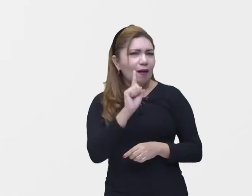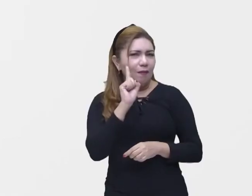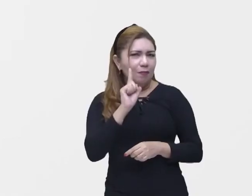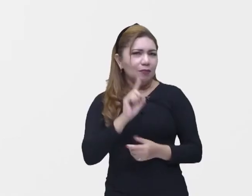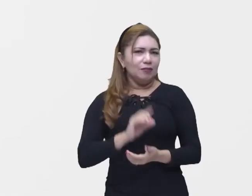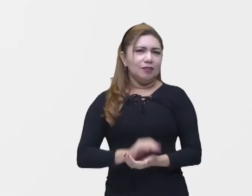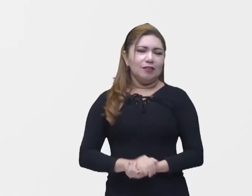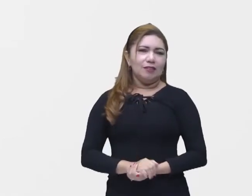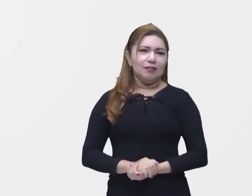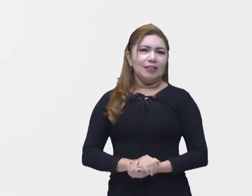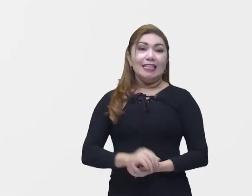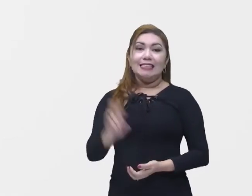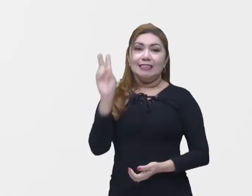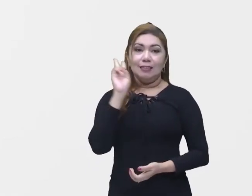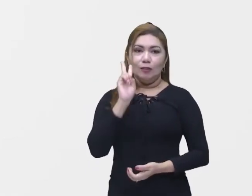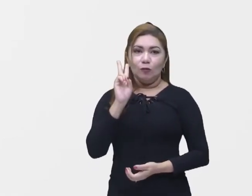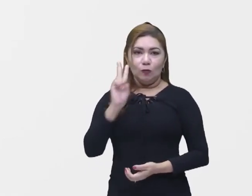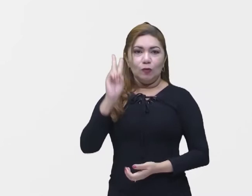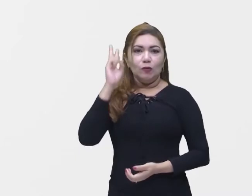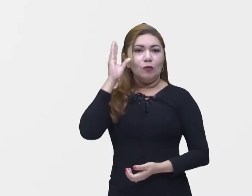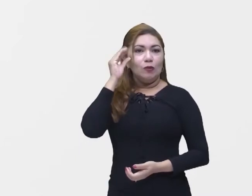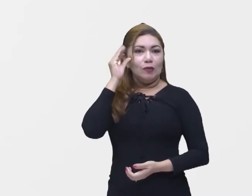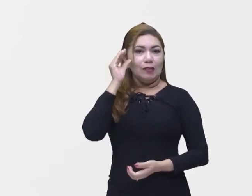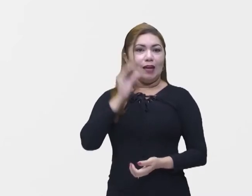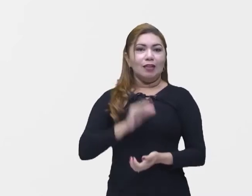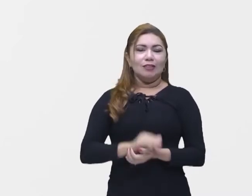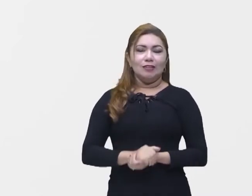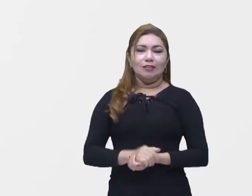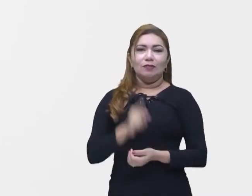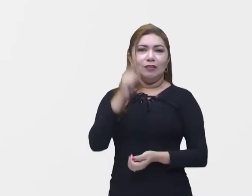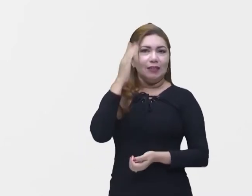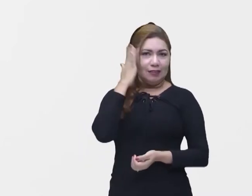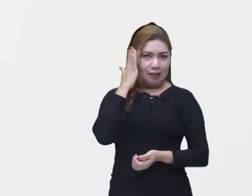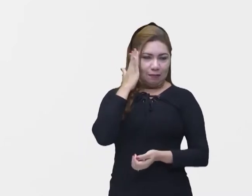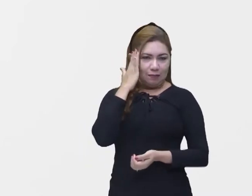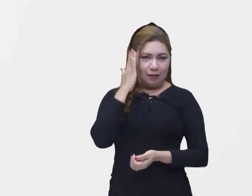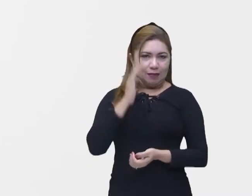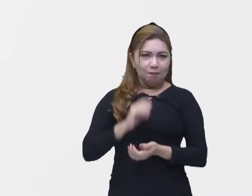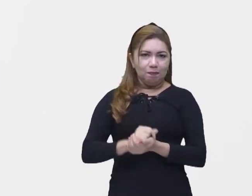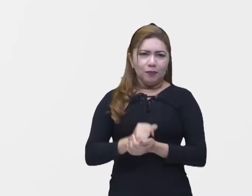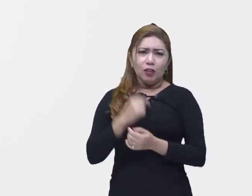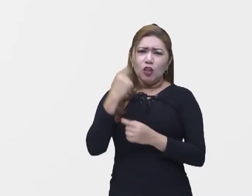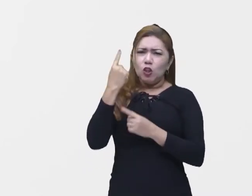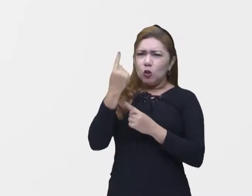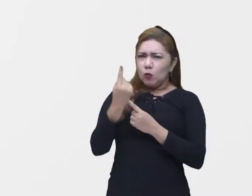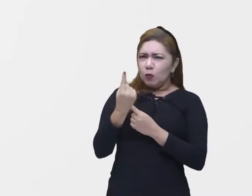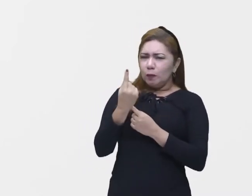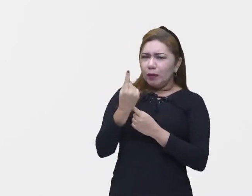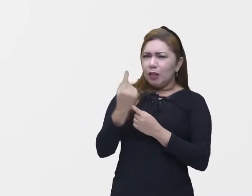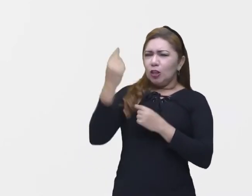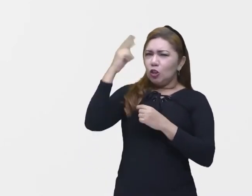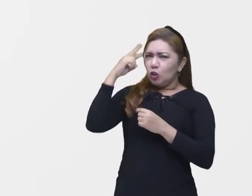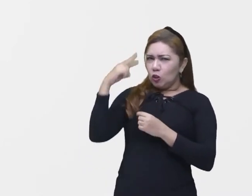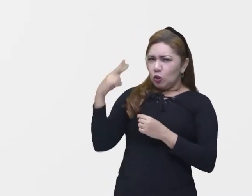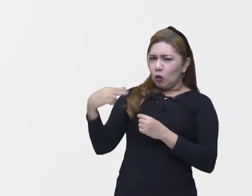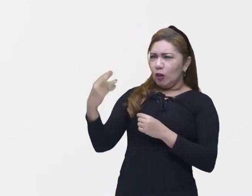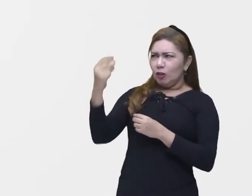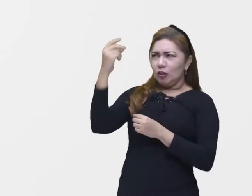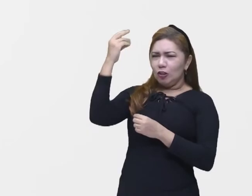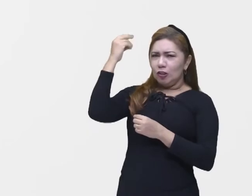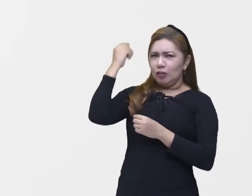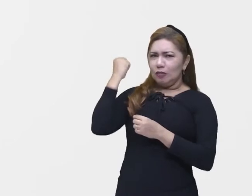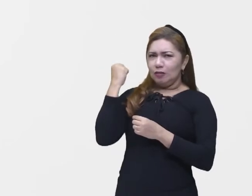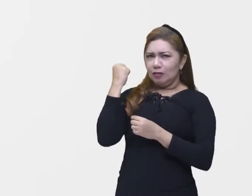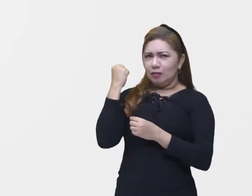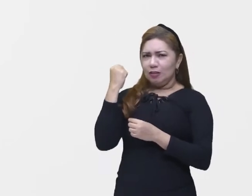segunda? Você sabia que numa das versões antigas da história da Cinderela, olha lá